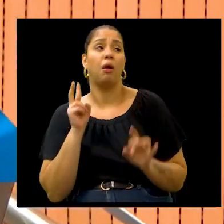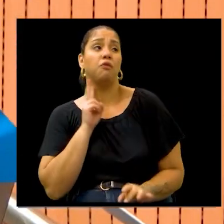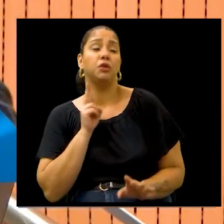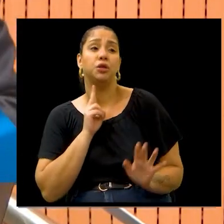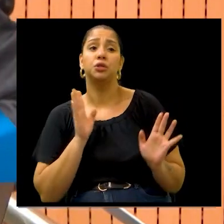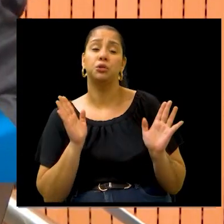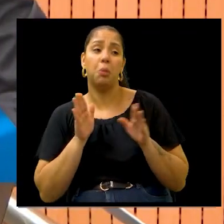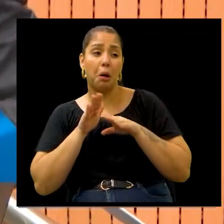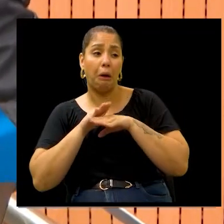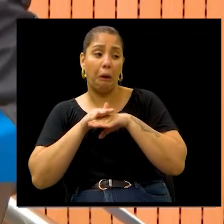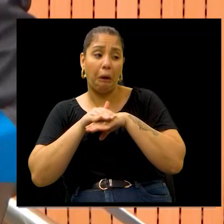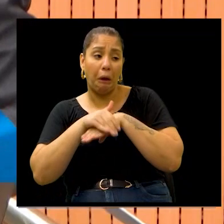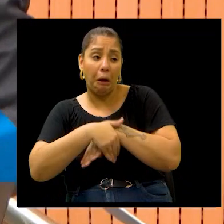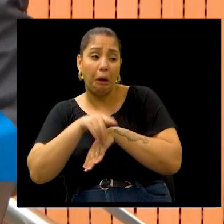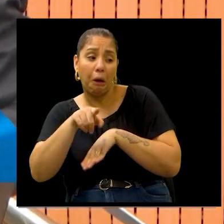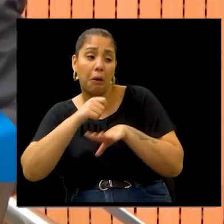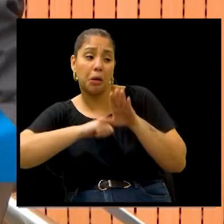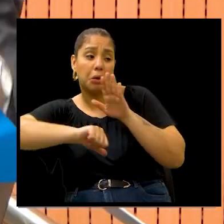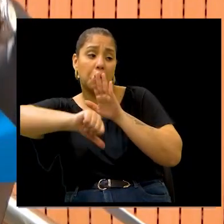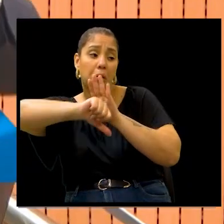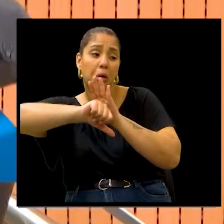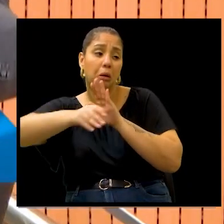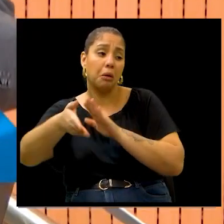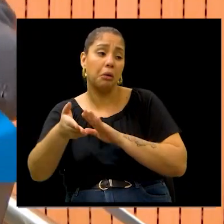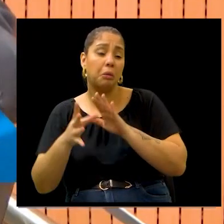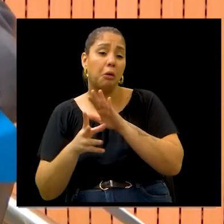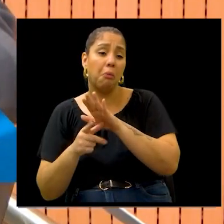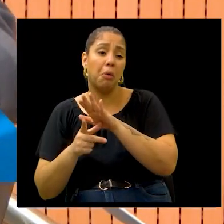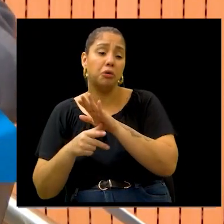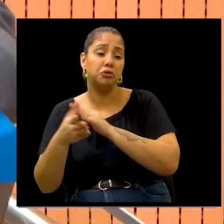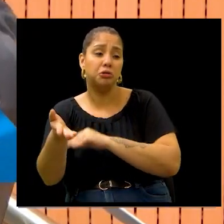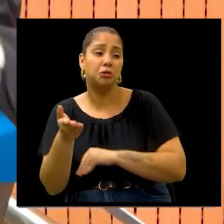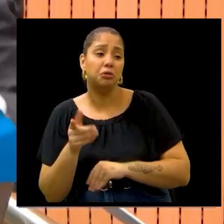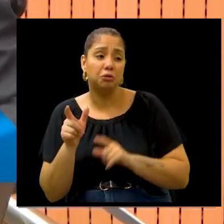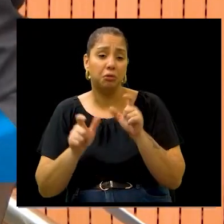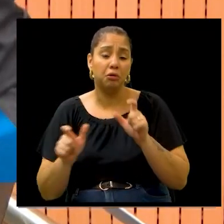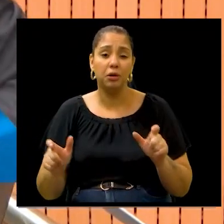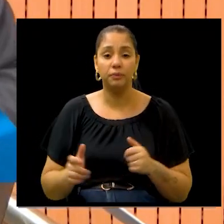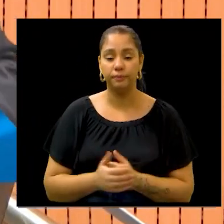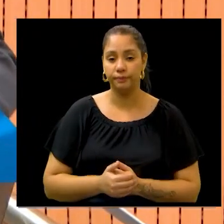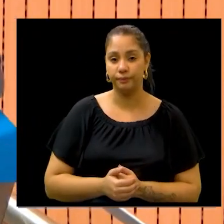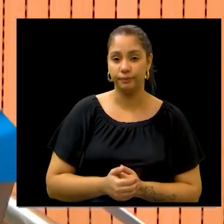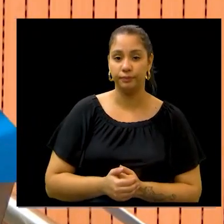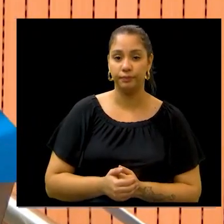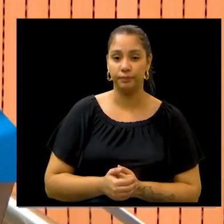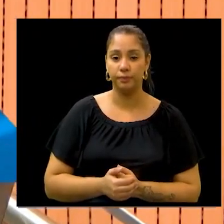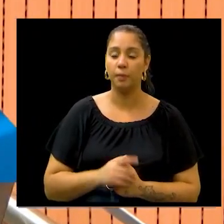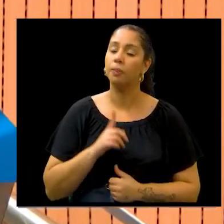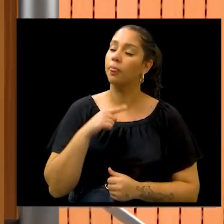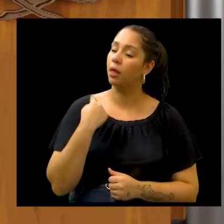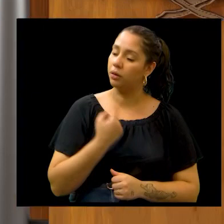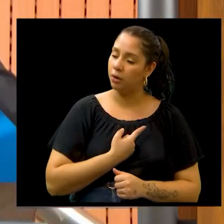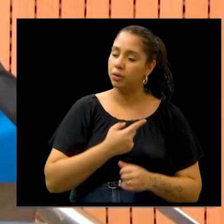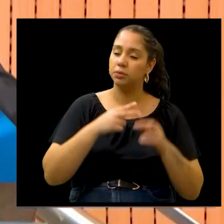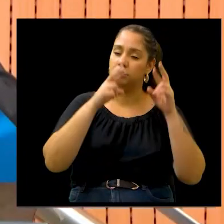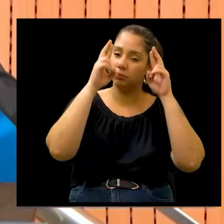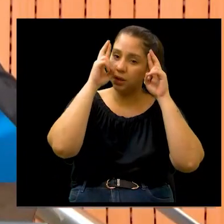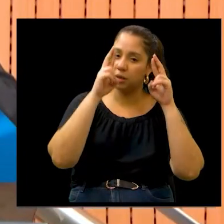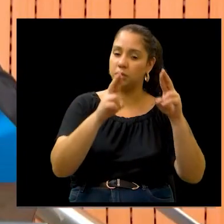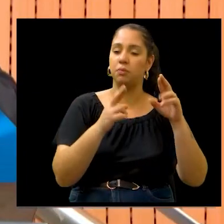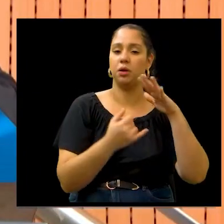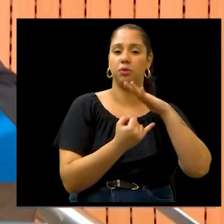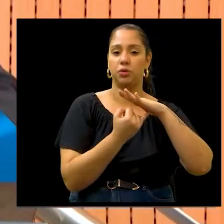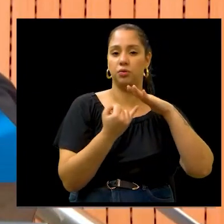eles procuram vitimizar o bandido. O bandido passou a ser vítima agora. A gente respeita